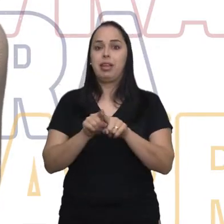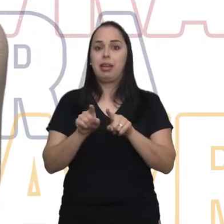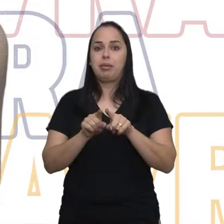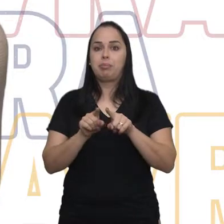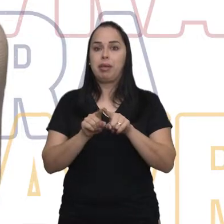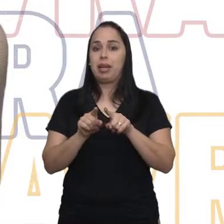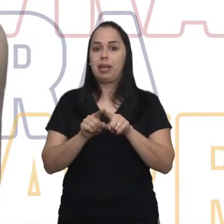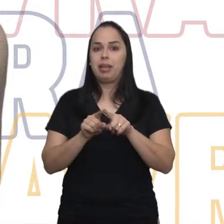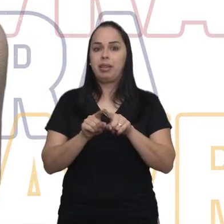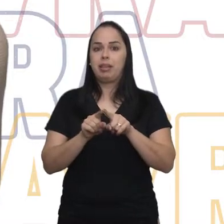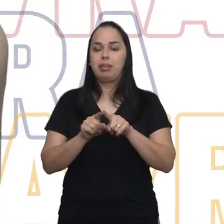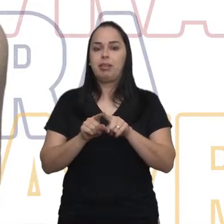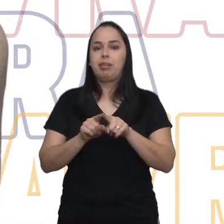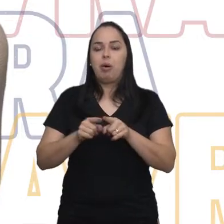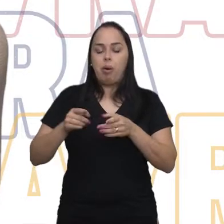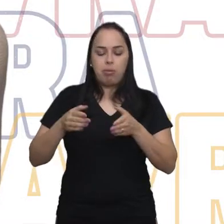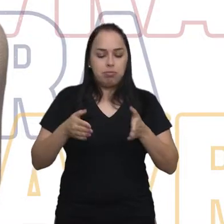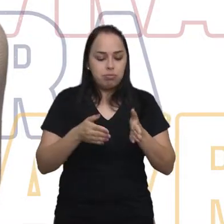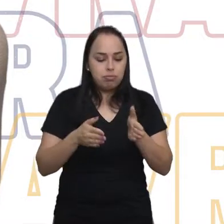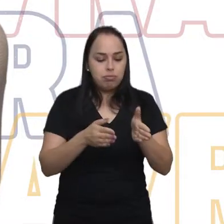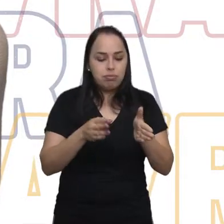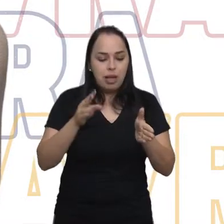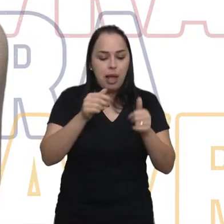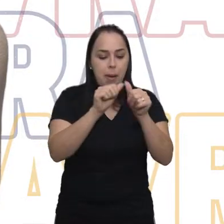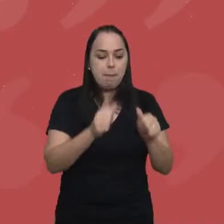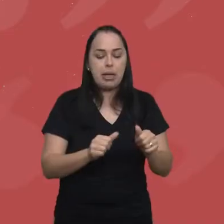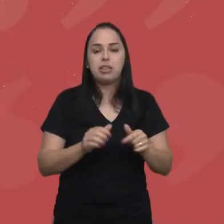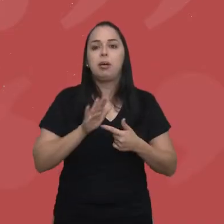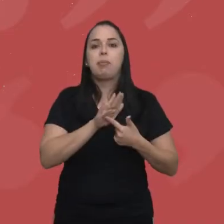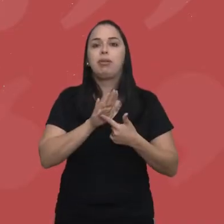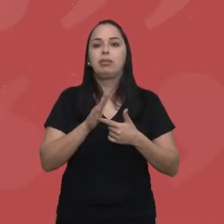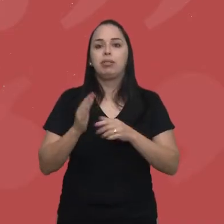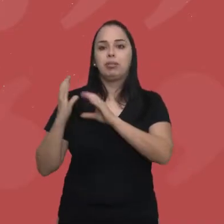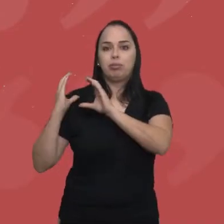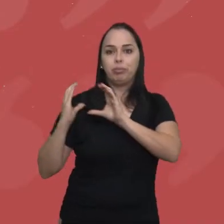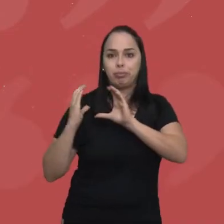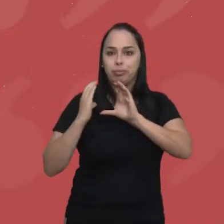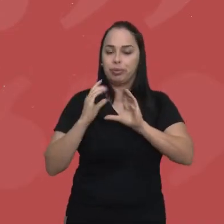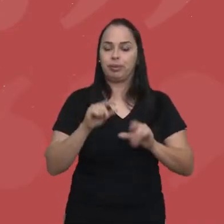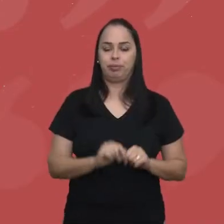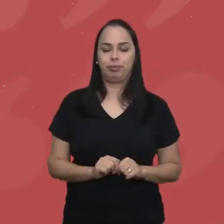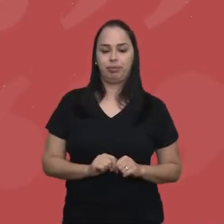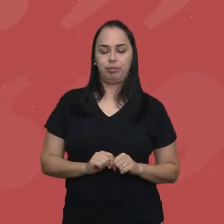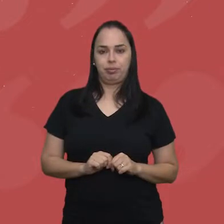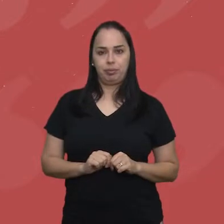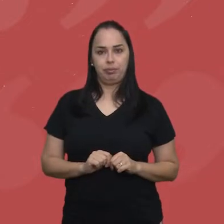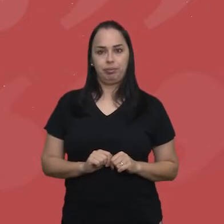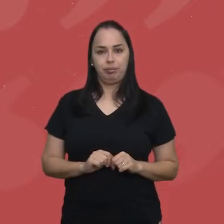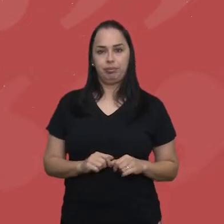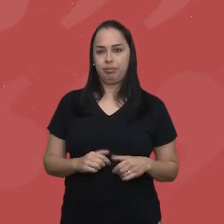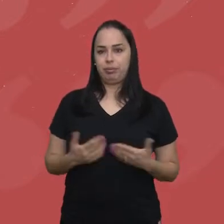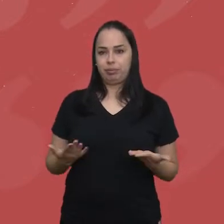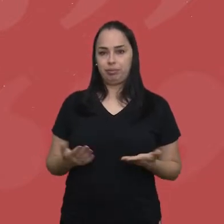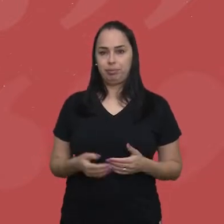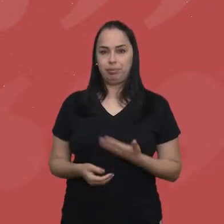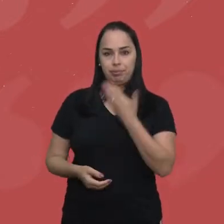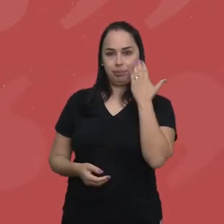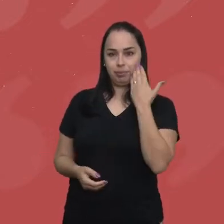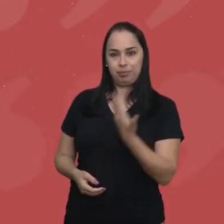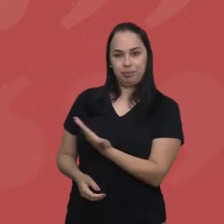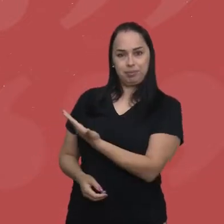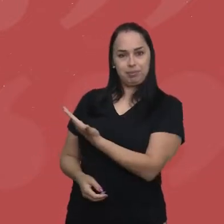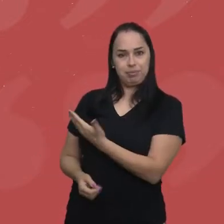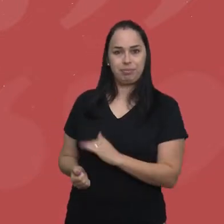vias sacras e várias imagens. Qual a origem das artes que compõem o museu?